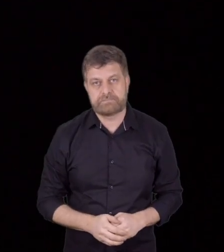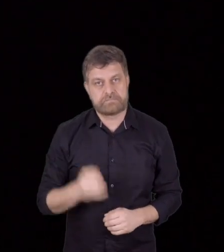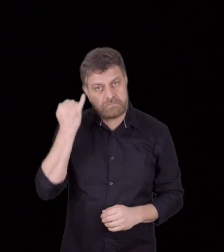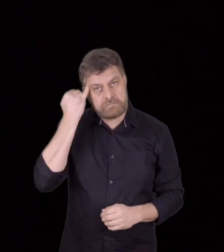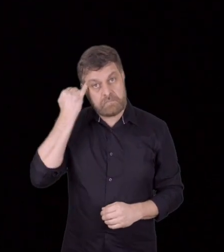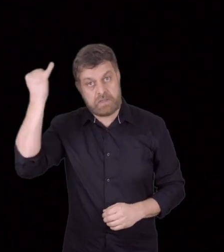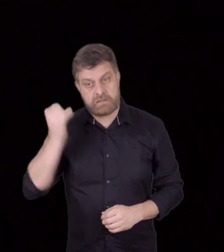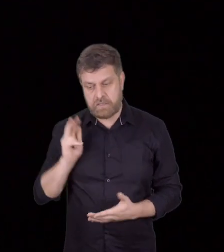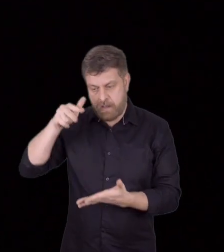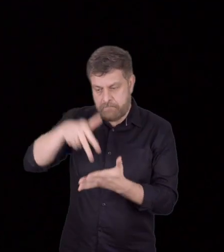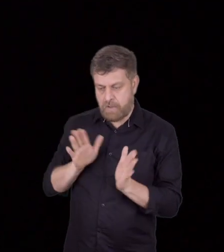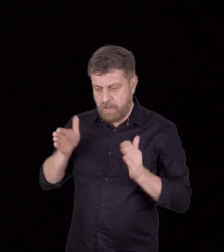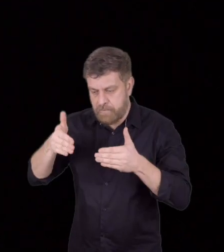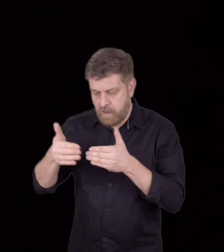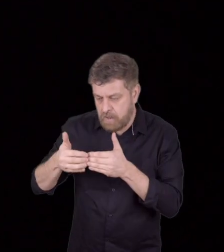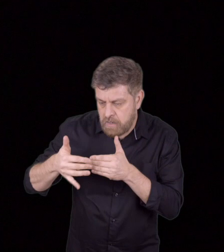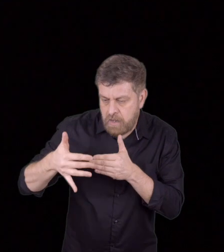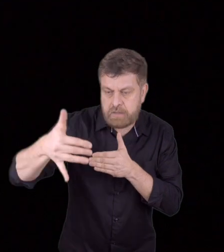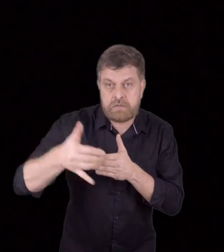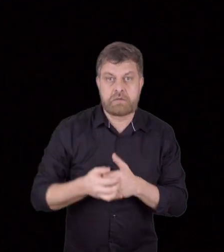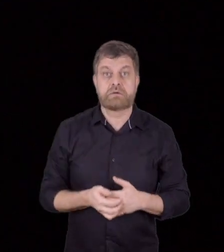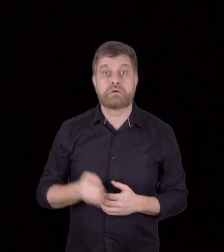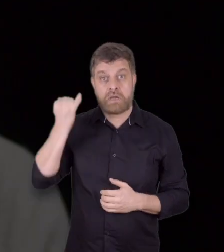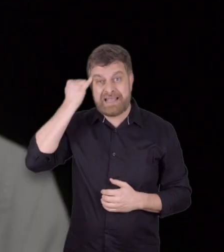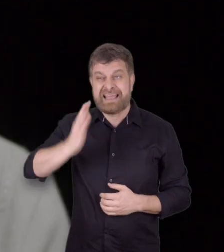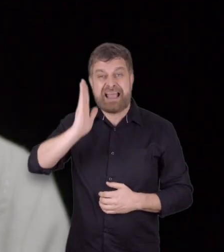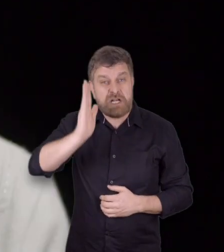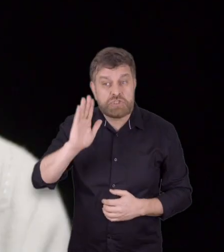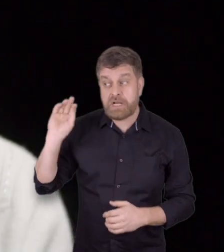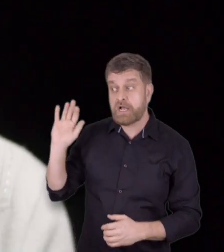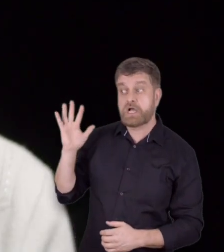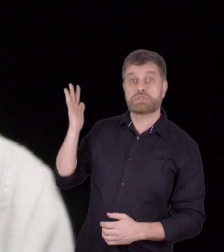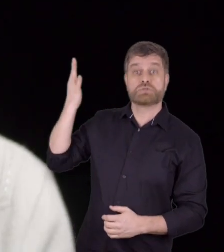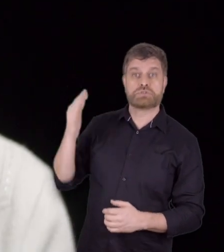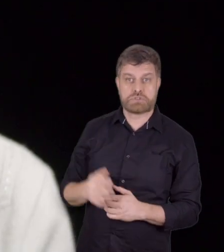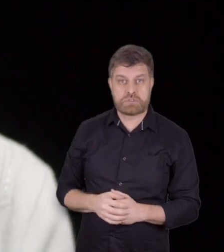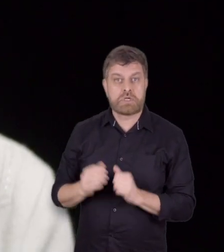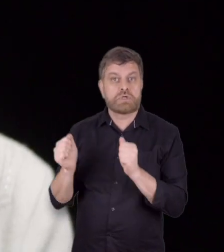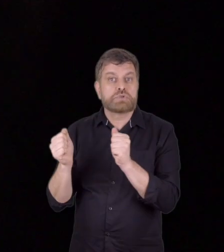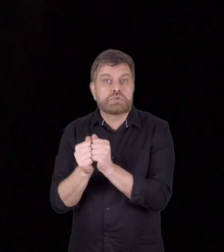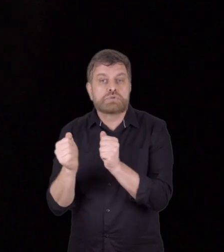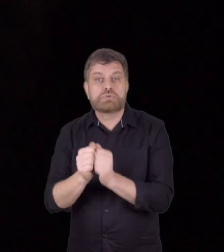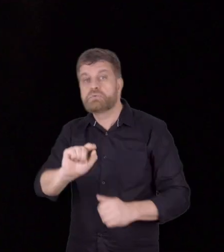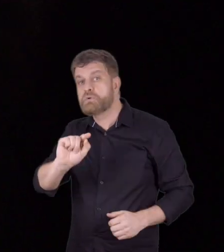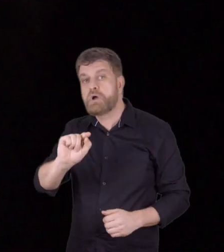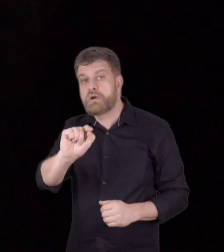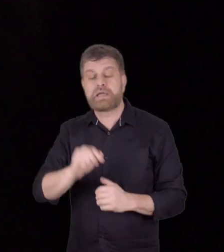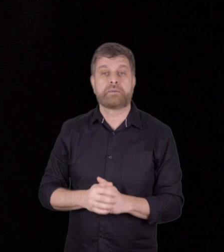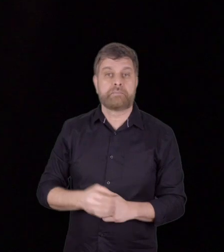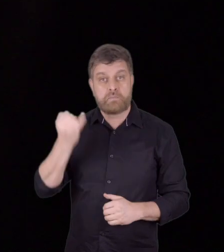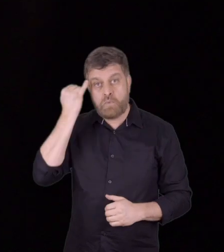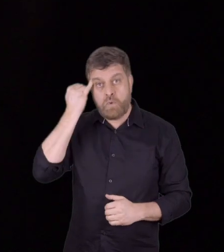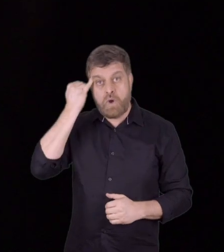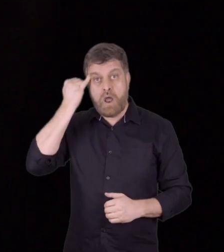A ideia do pós-humano, ela já surgia com muita força junto com